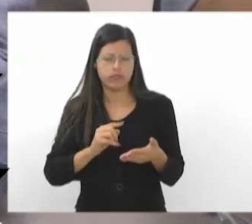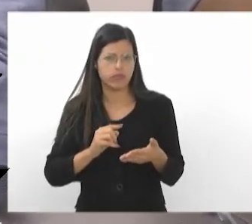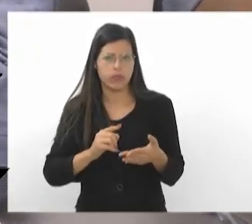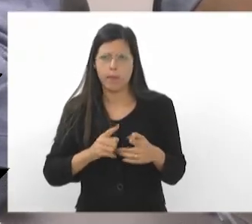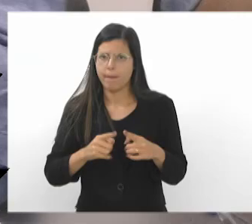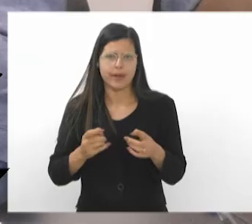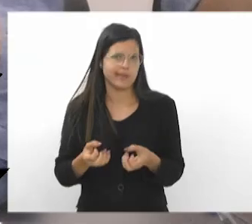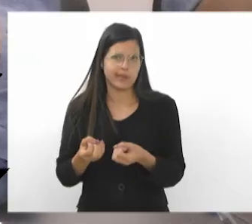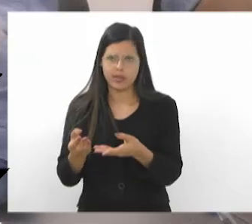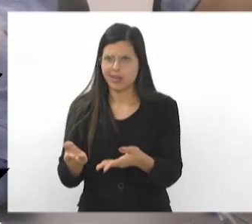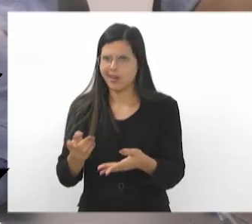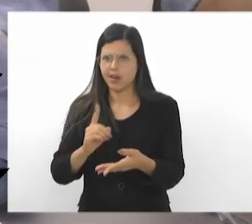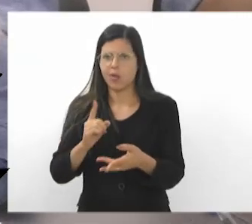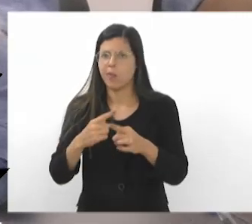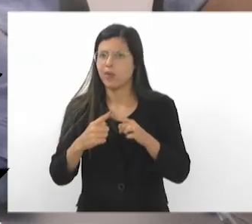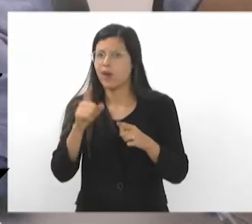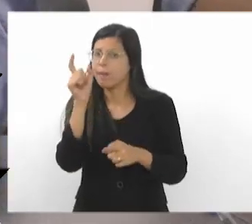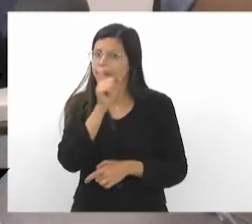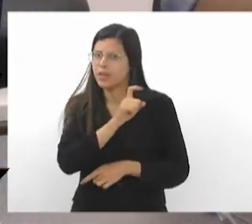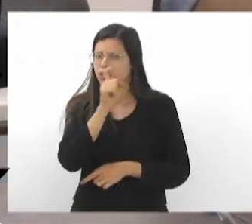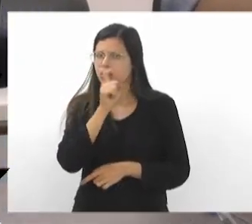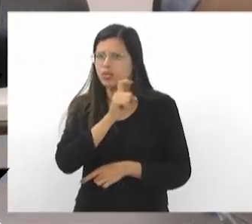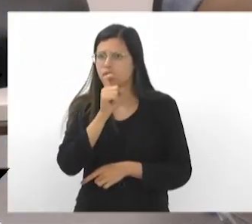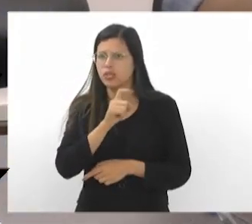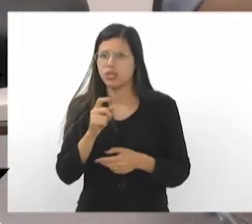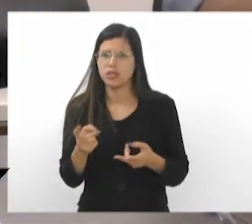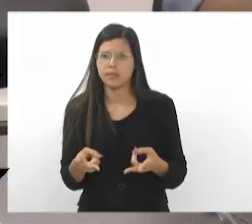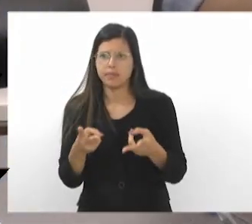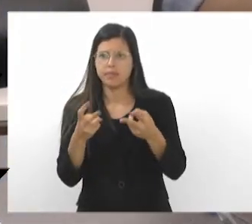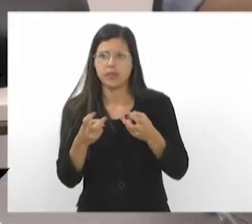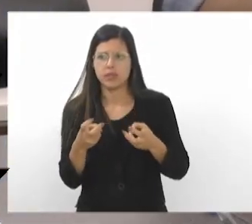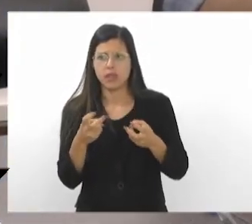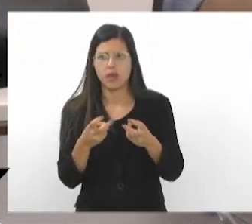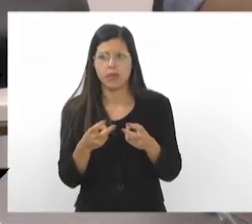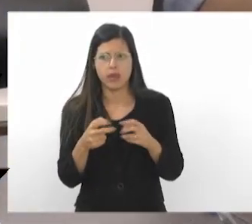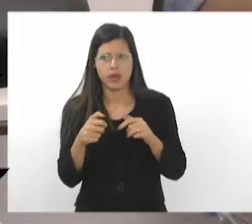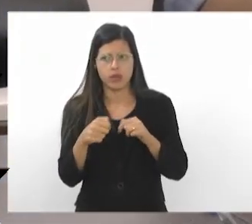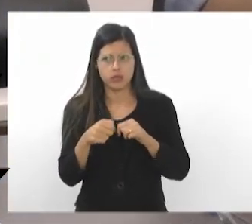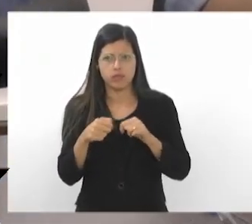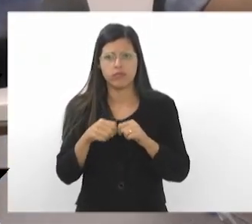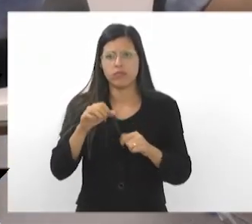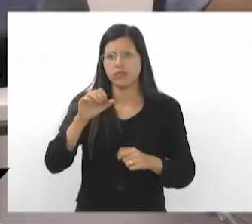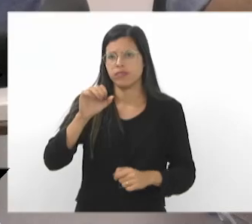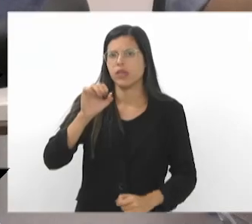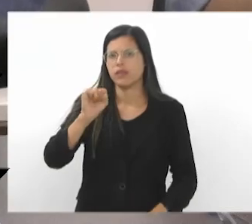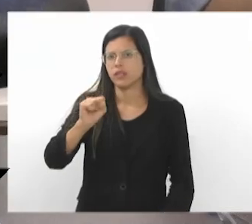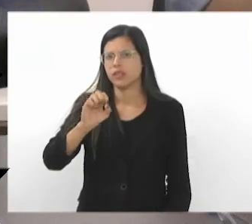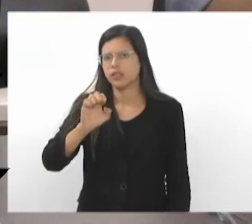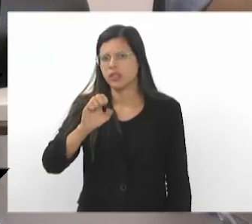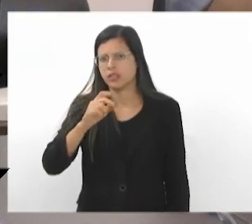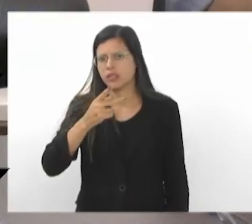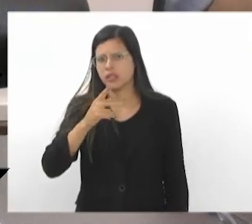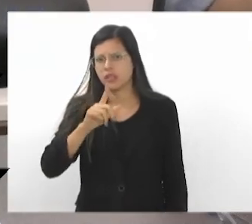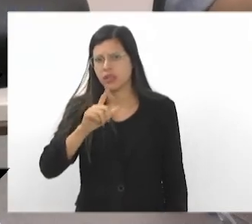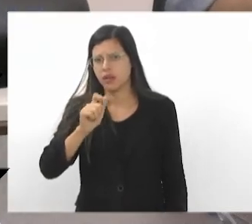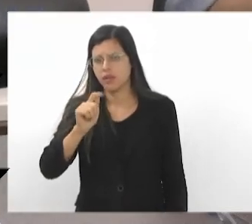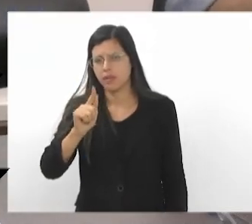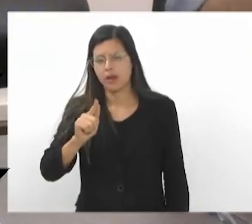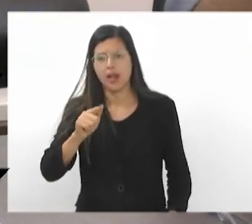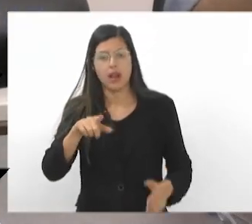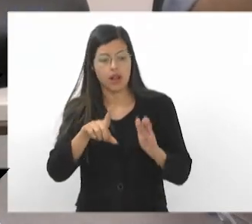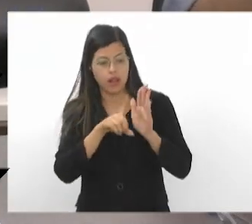absoluto. Então, veja, Vossa Excelência, a gente cumpre da CEPLAG, a lei diz que pode ter, a equipe